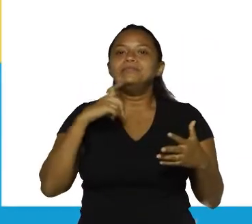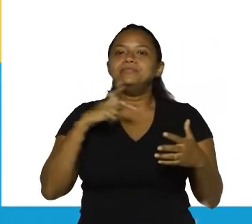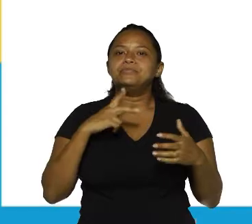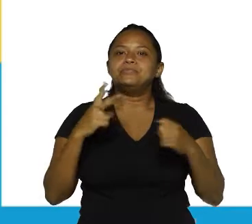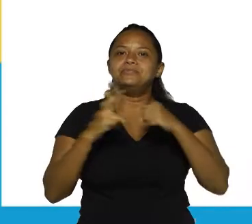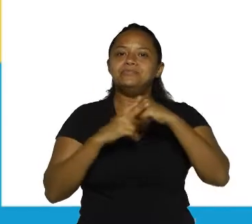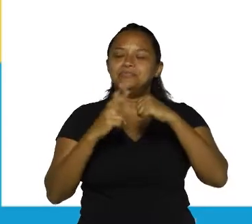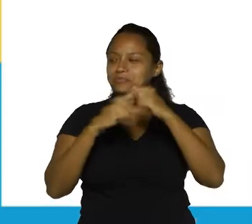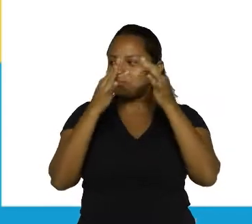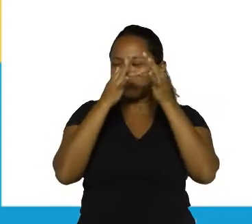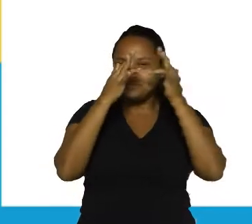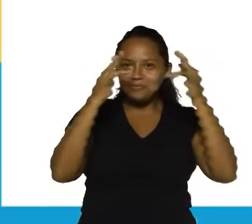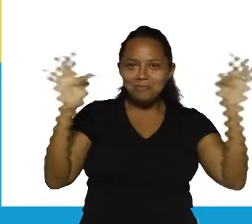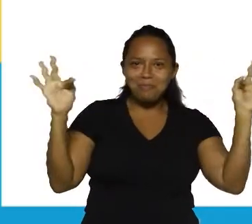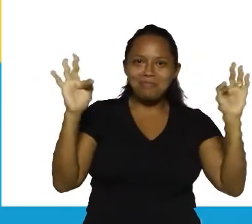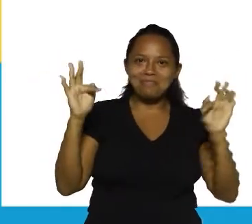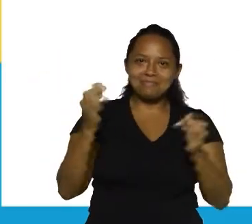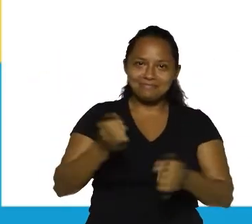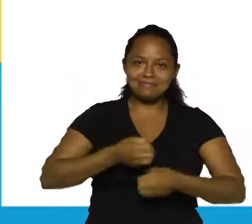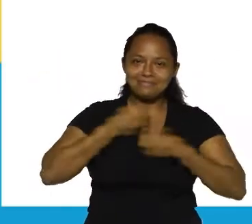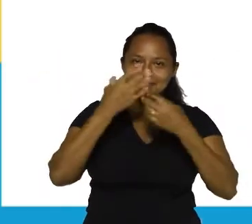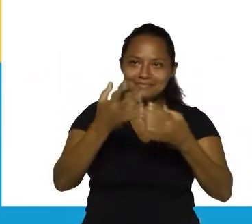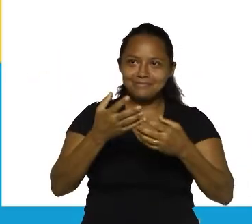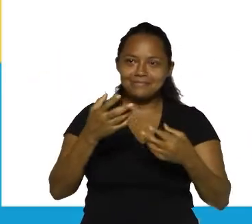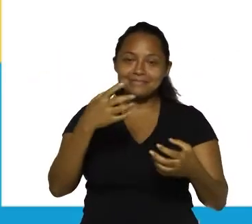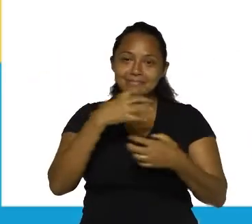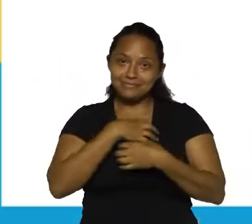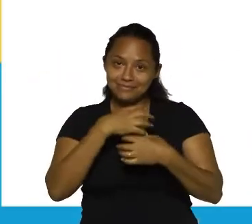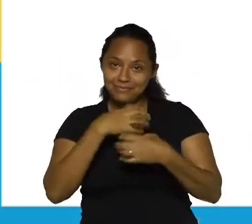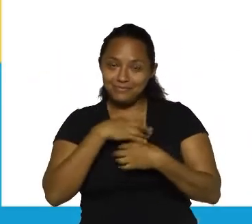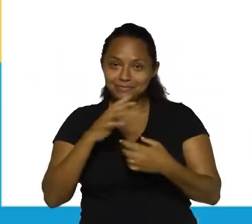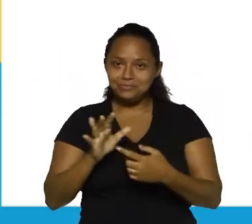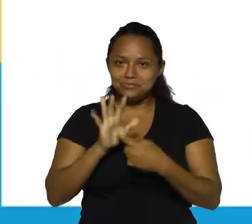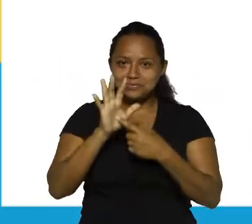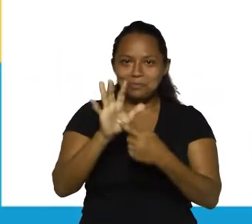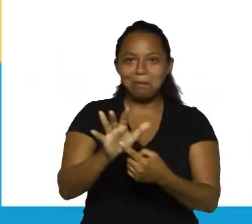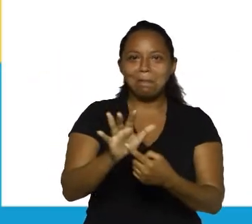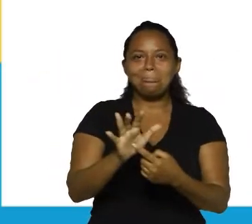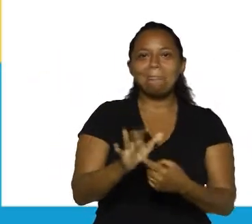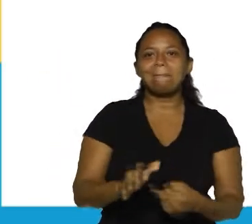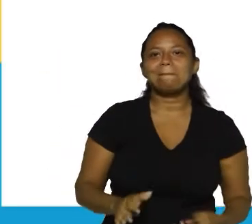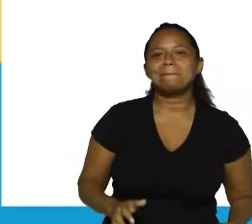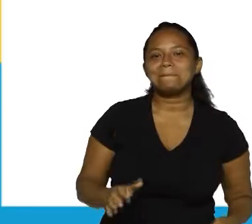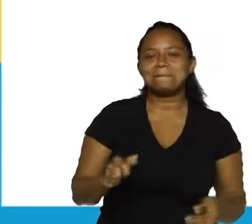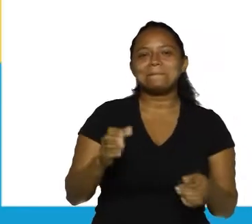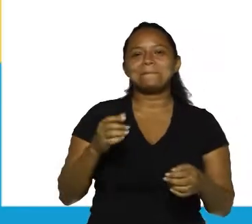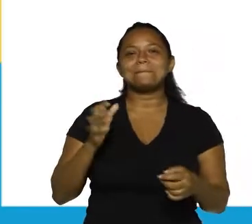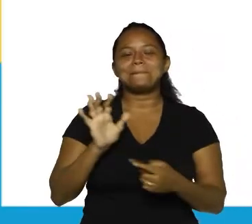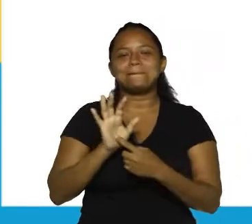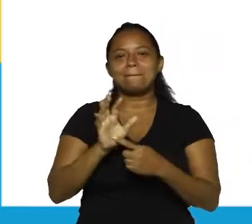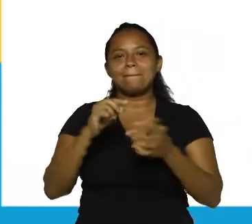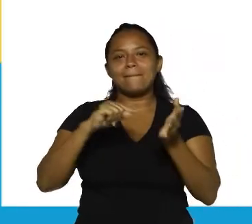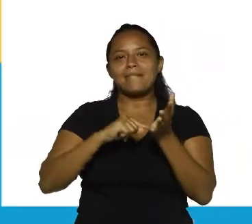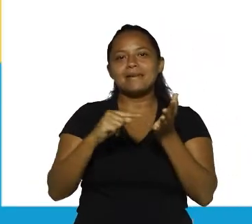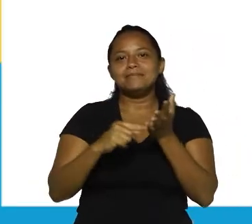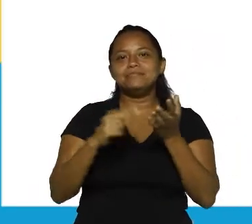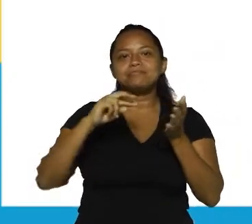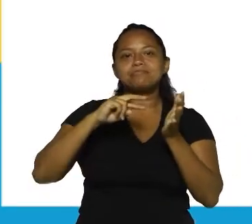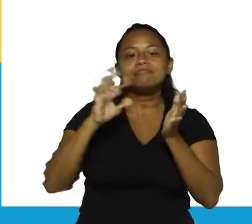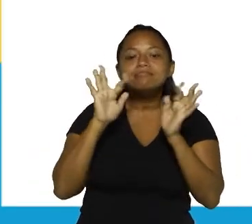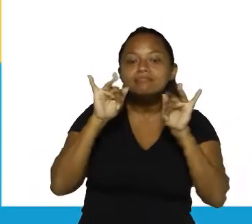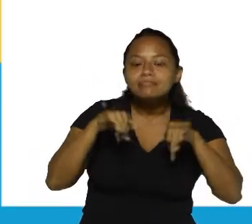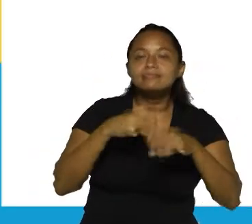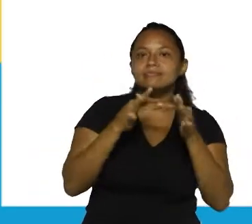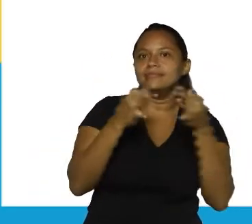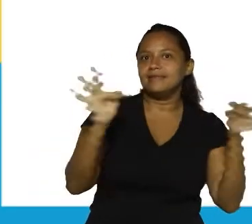frases, né, porque elas expressam algo, elas fazem sentido e elas terminam em pontuação que serve para finalizar.